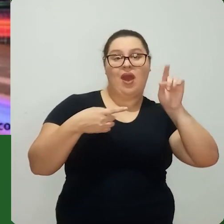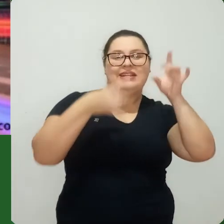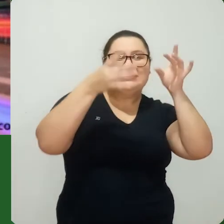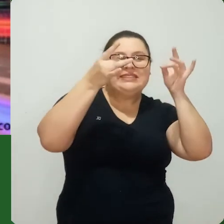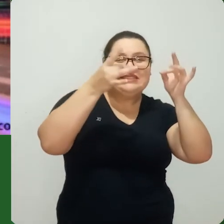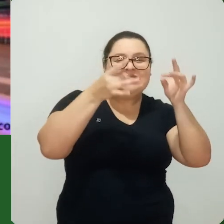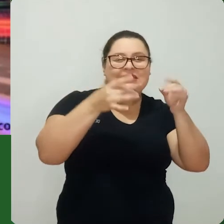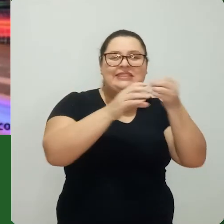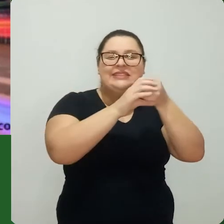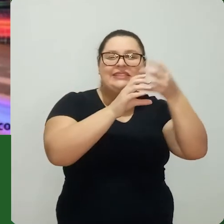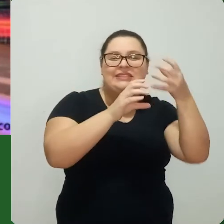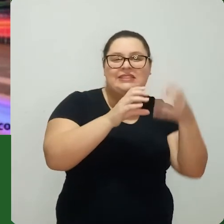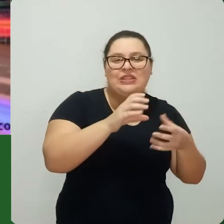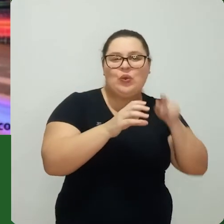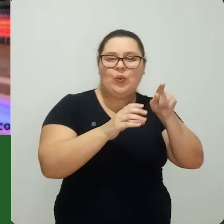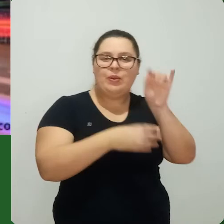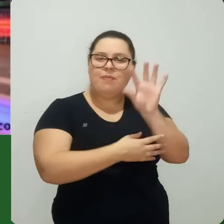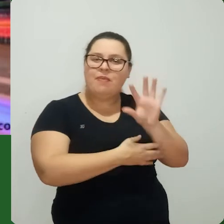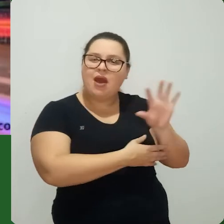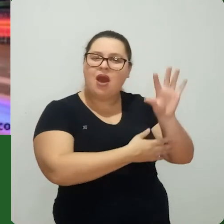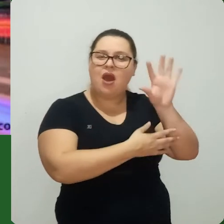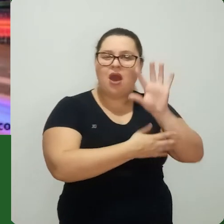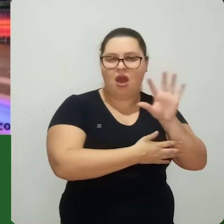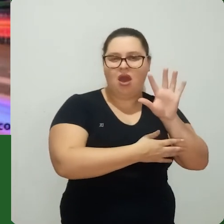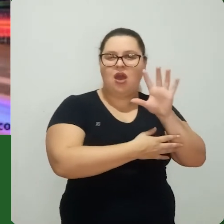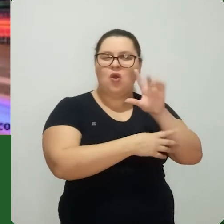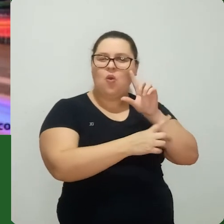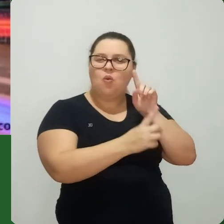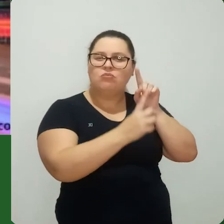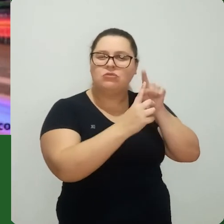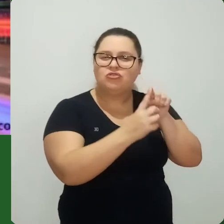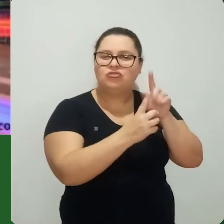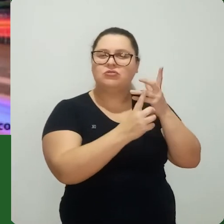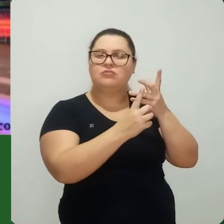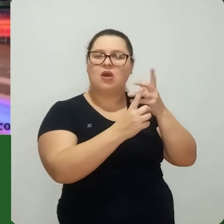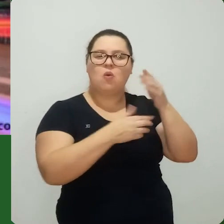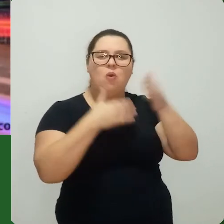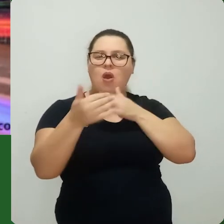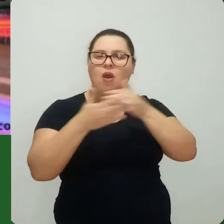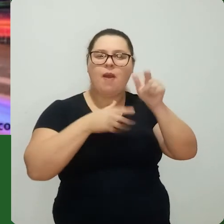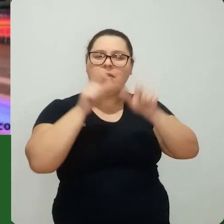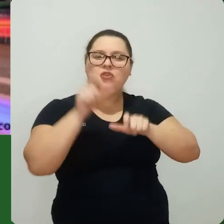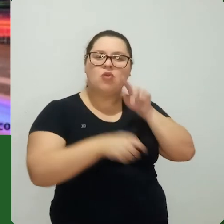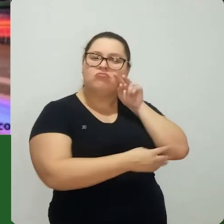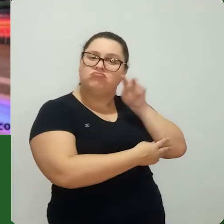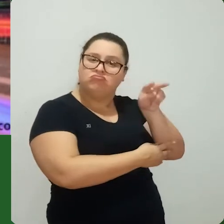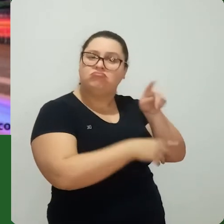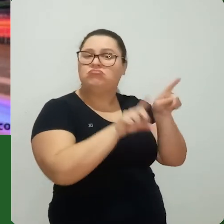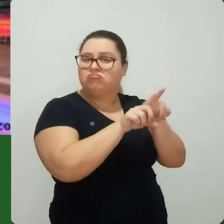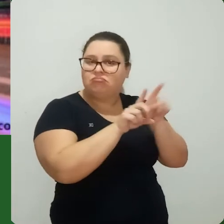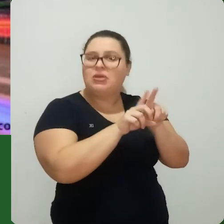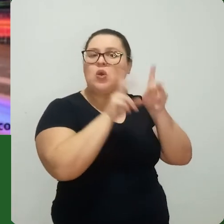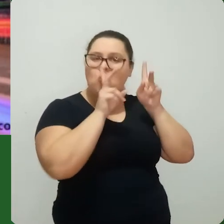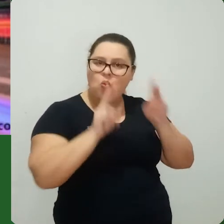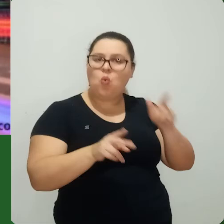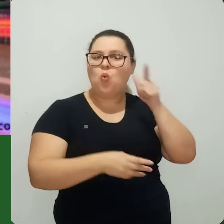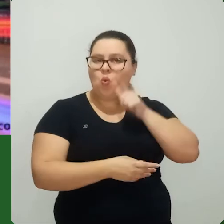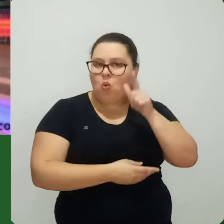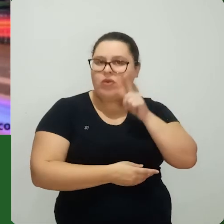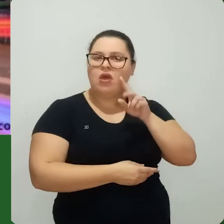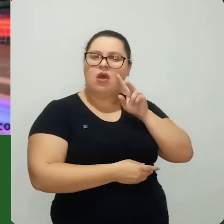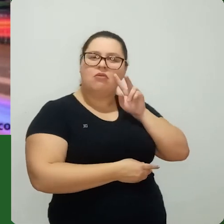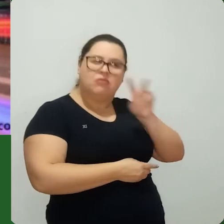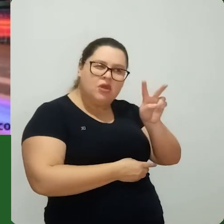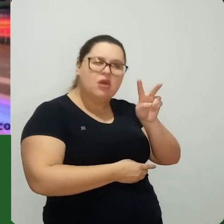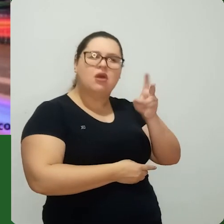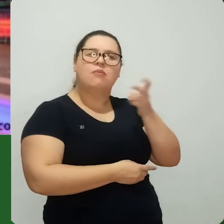vendo na imagem. E a ideia é fazer uma descrição bastante objetiva, que qualquer pessoa vai conseguir fazer também, independente do que ela